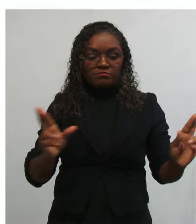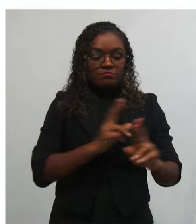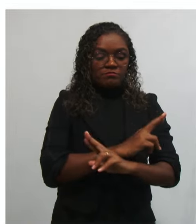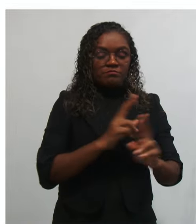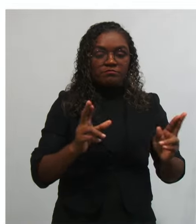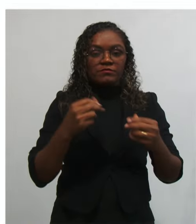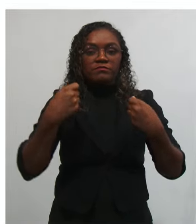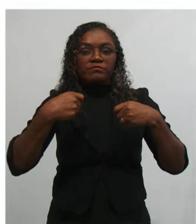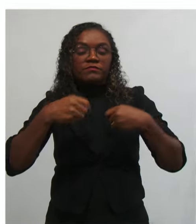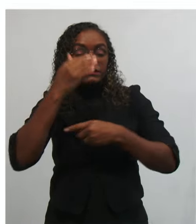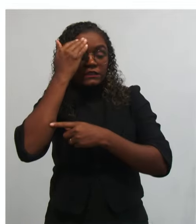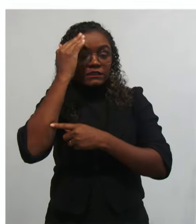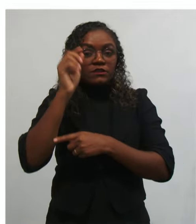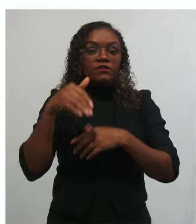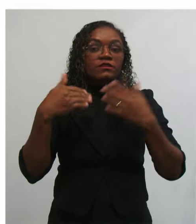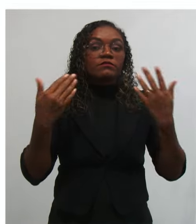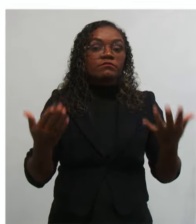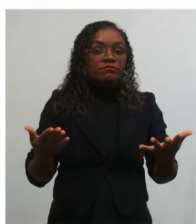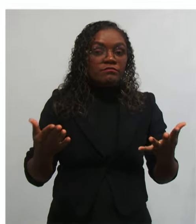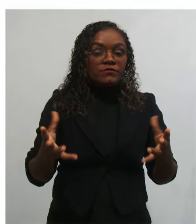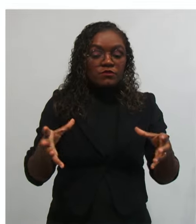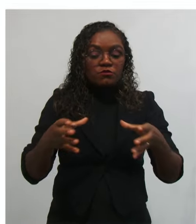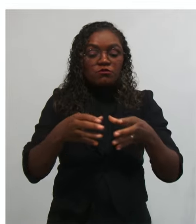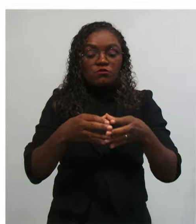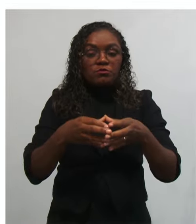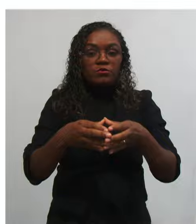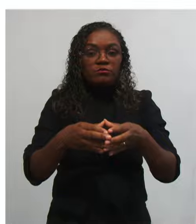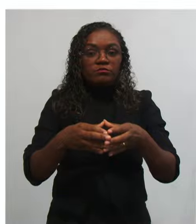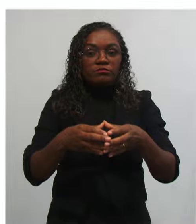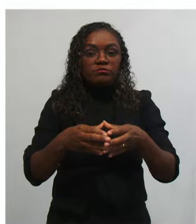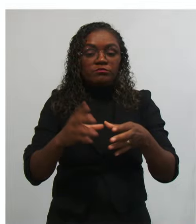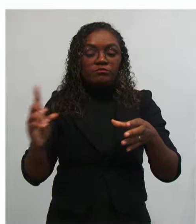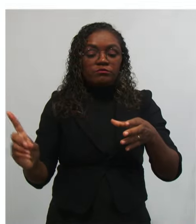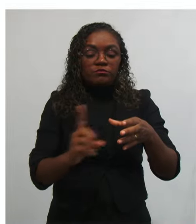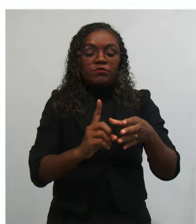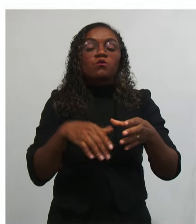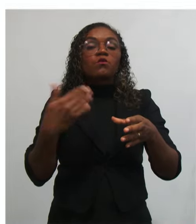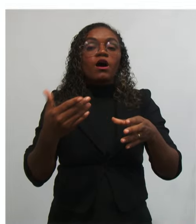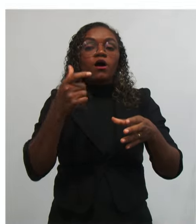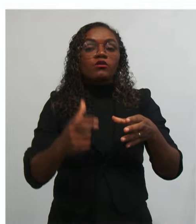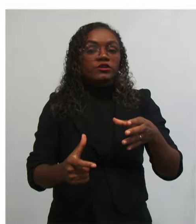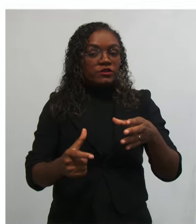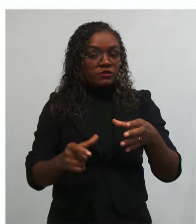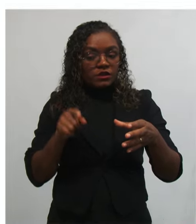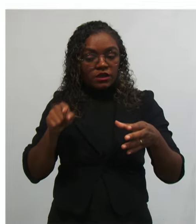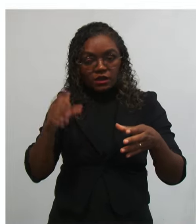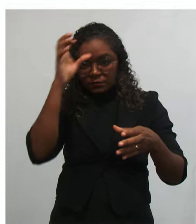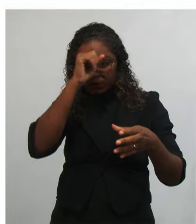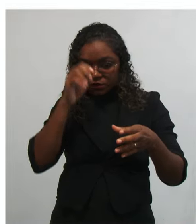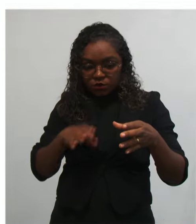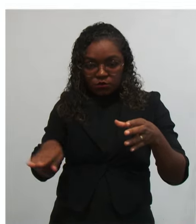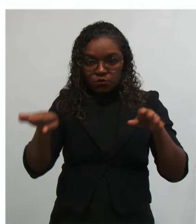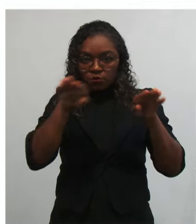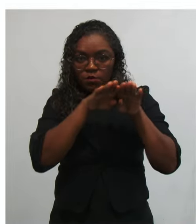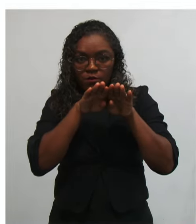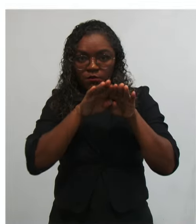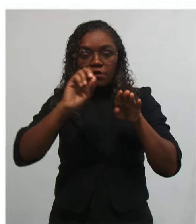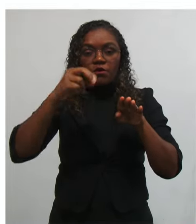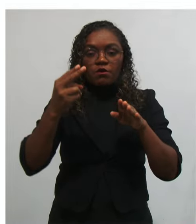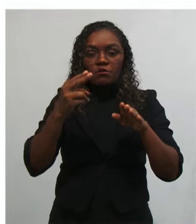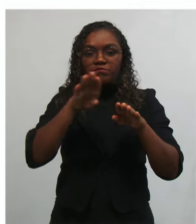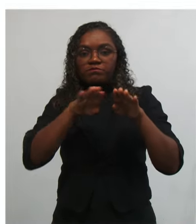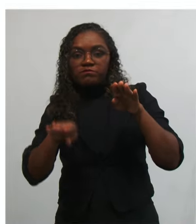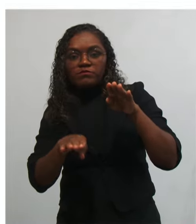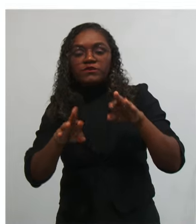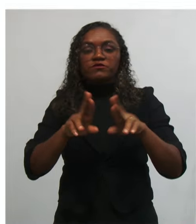entender Qual é a posição deste aluno na turma como é que está o desempenho dele com relação à turma então para